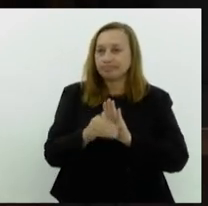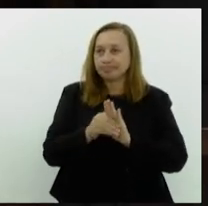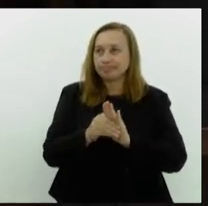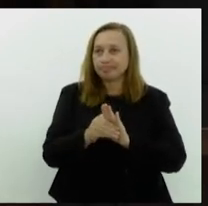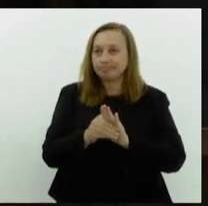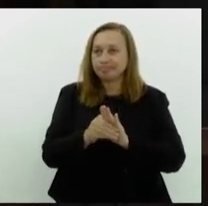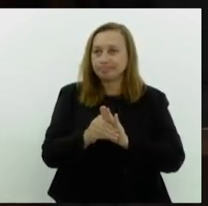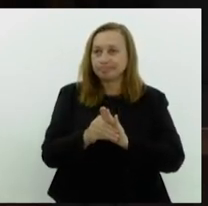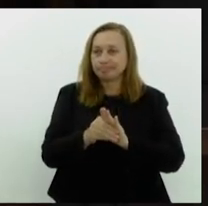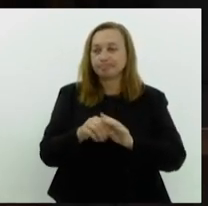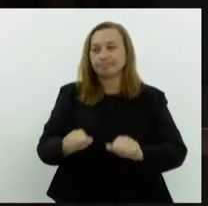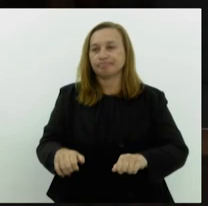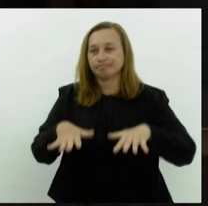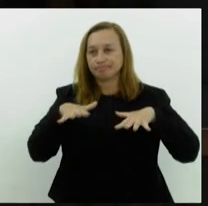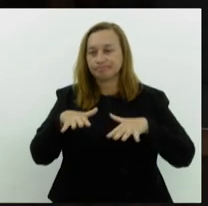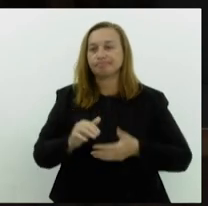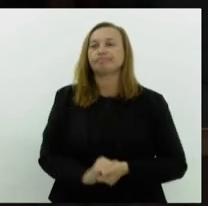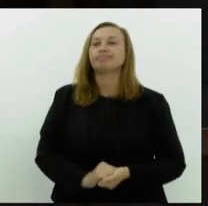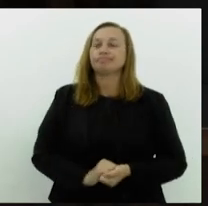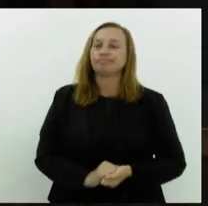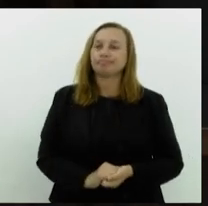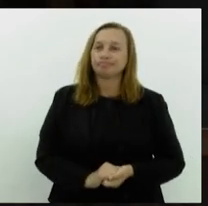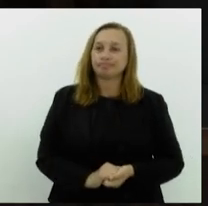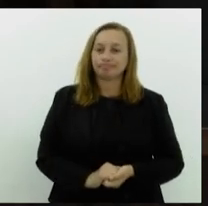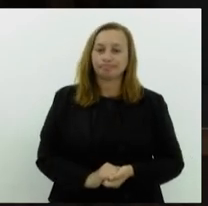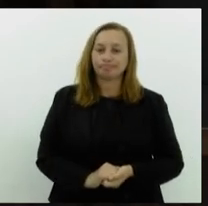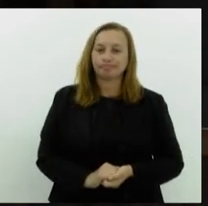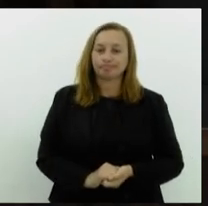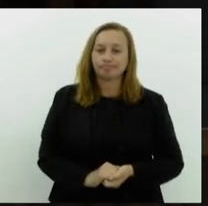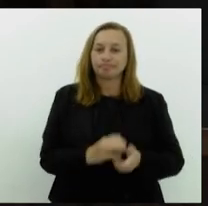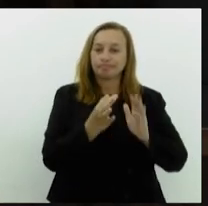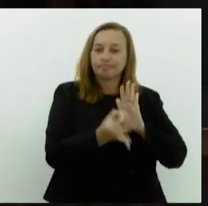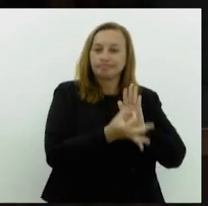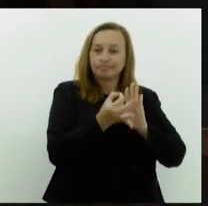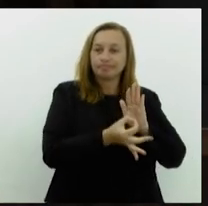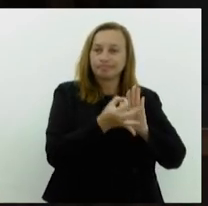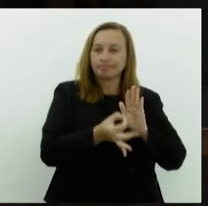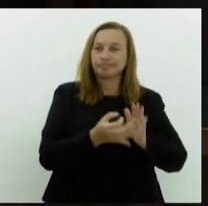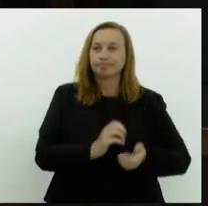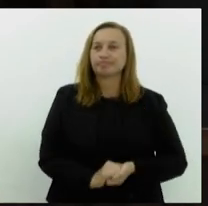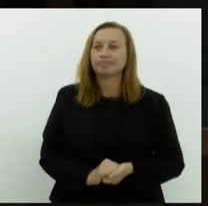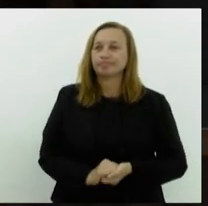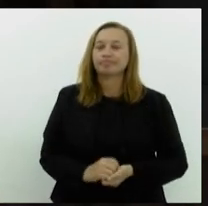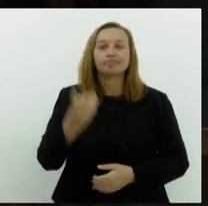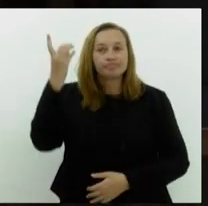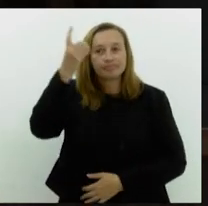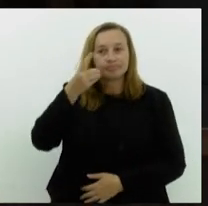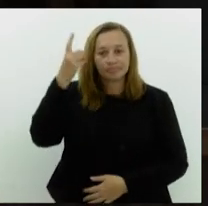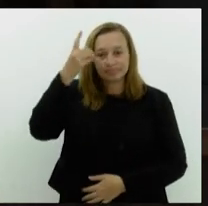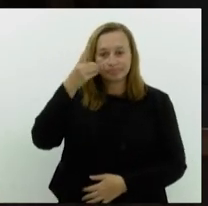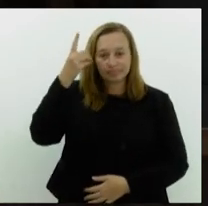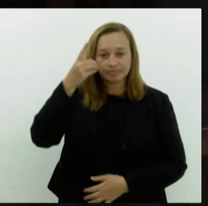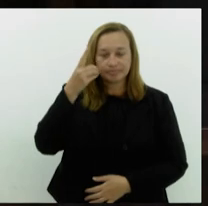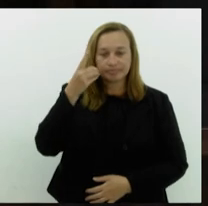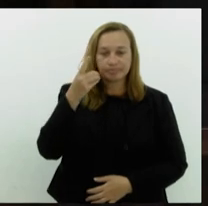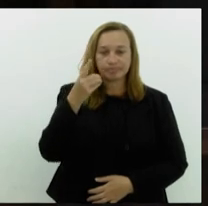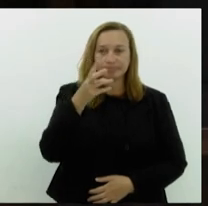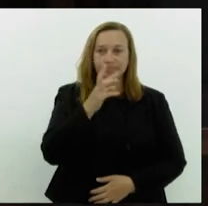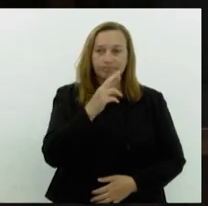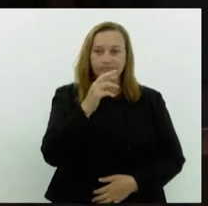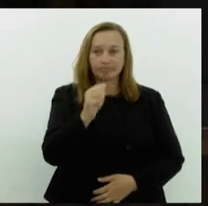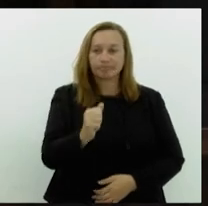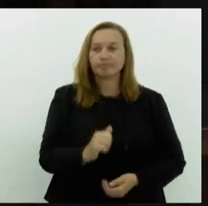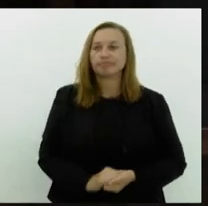de plenário. Para emitir parecer, nosso nome deputado Rodrigo Amorim.